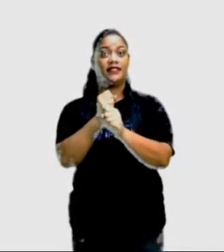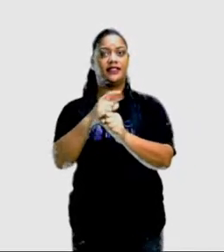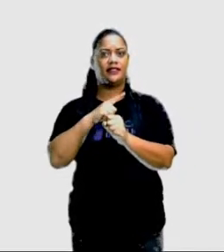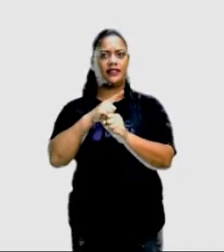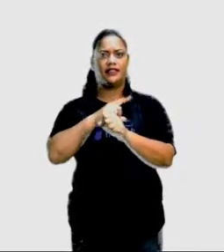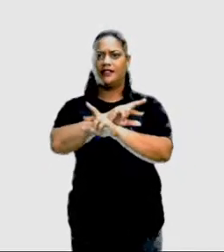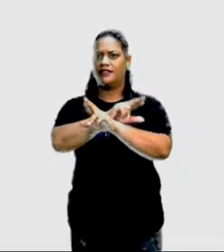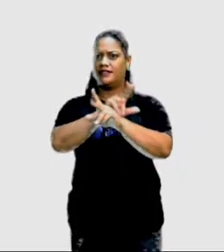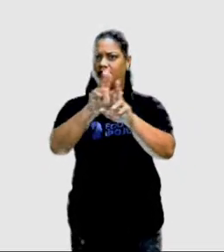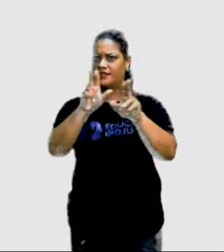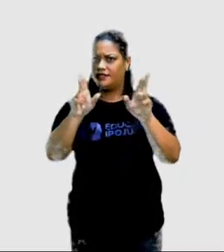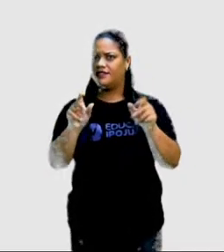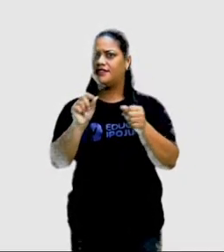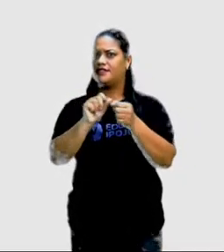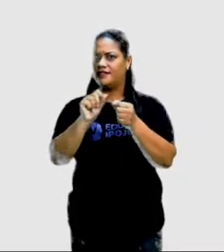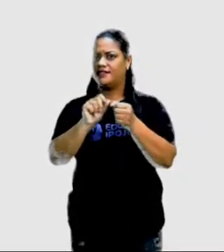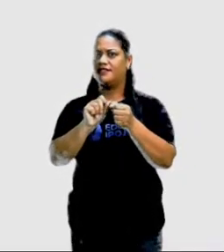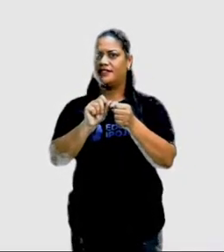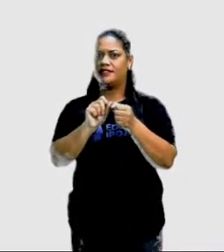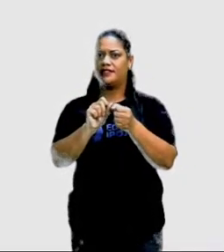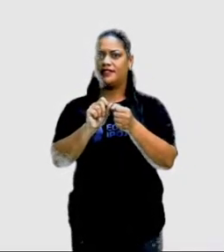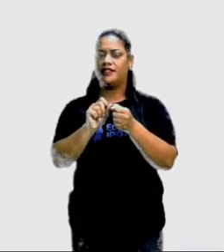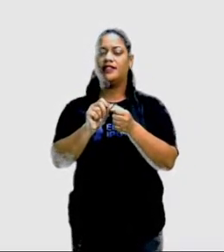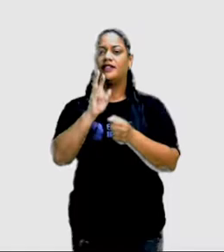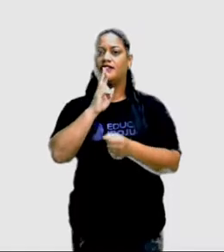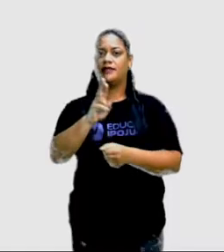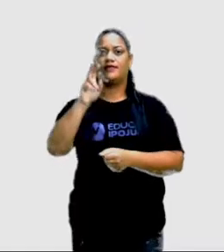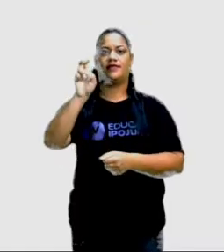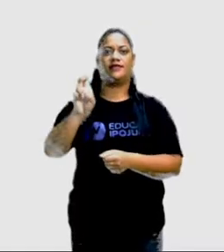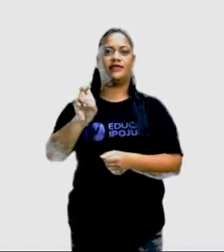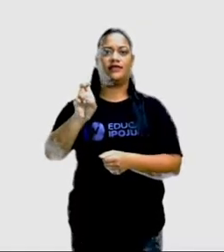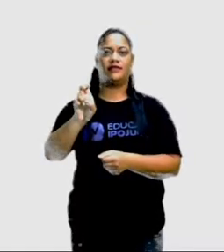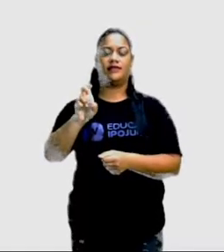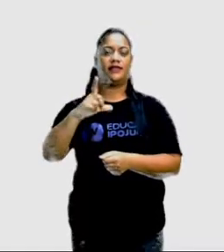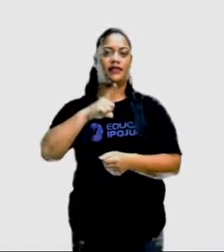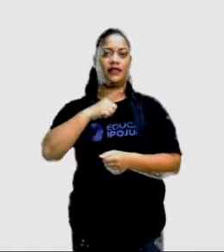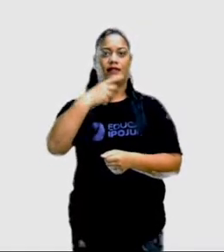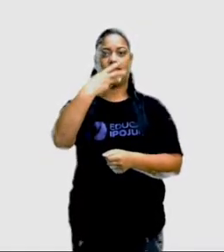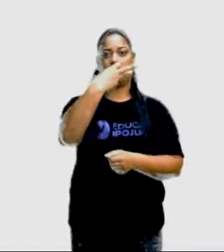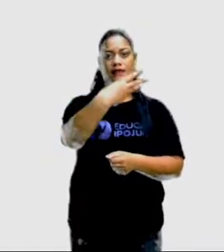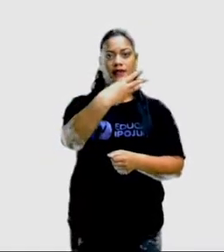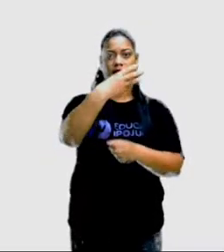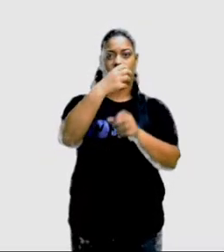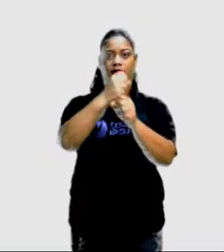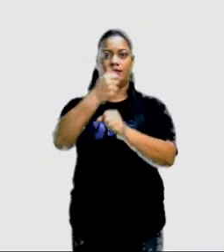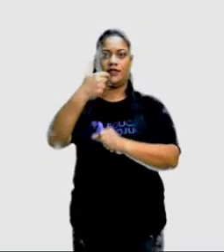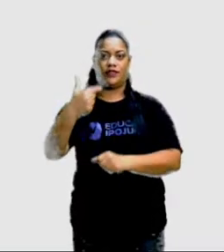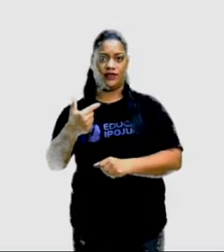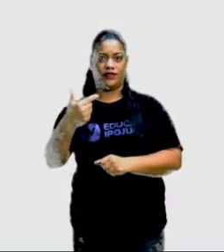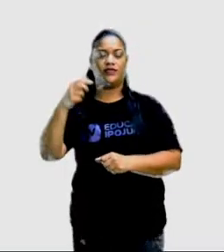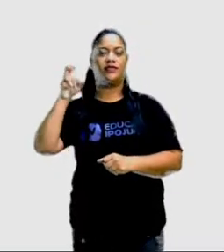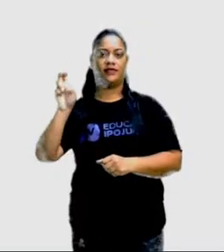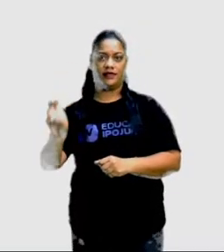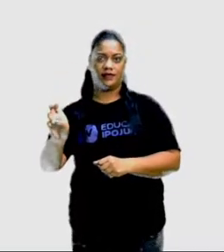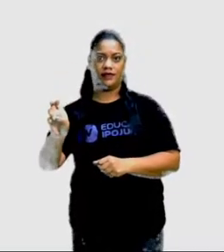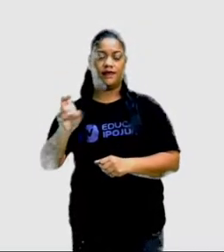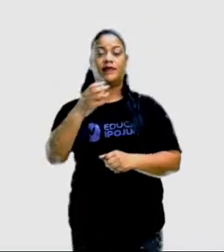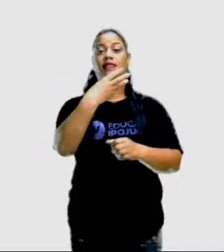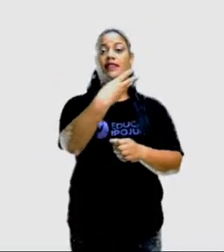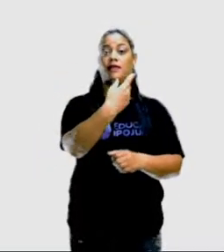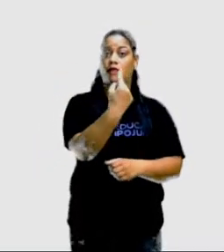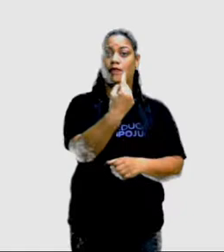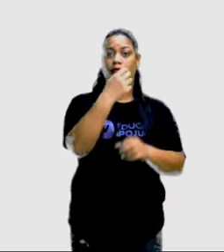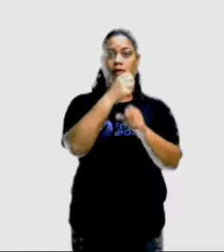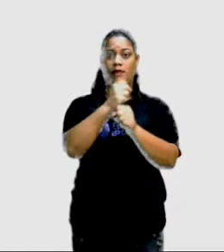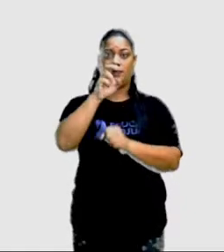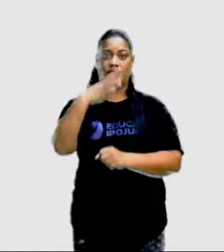outras formas de soma que vai dar 5. Eu tenho 3 mais 2 que dá 5, eu tenho 1